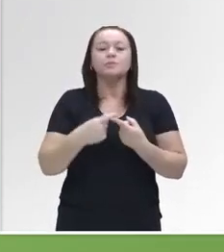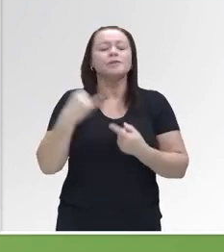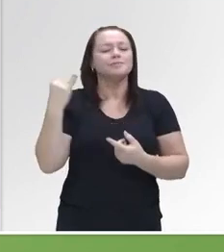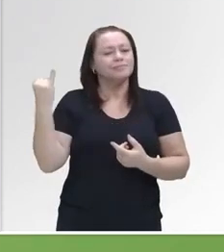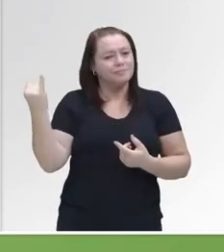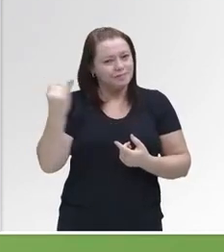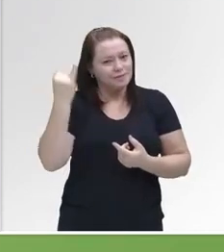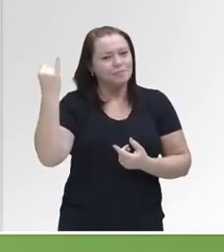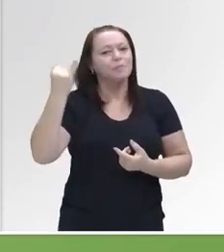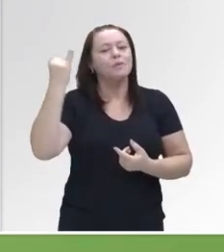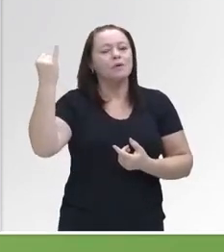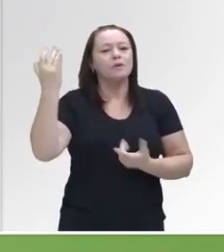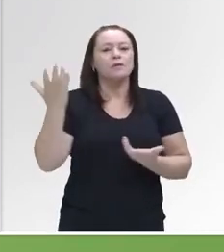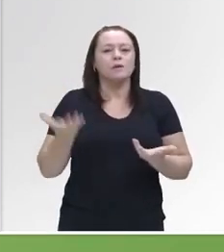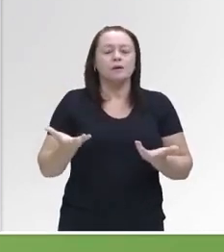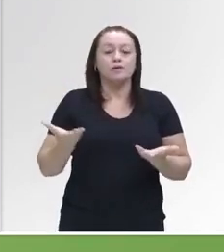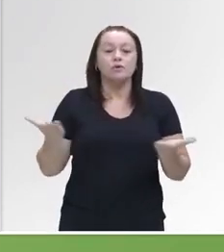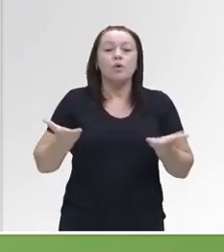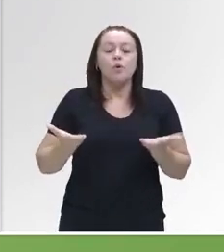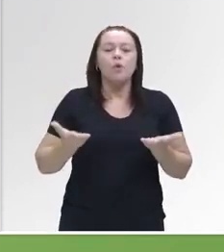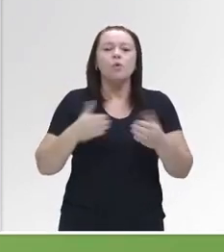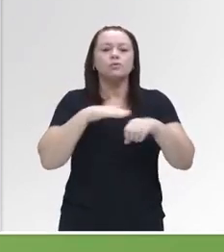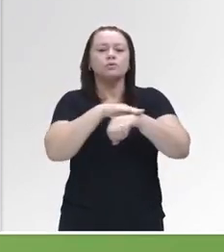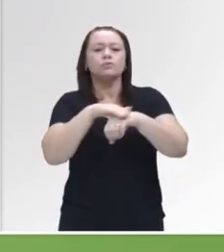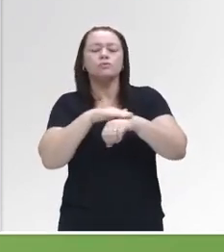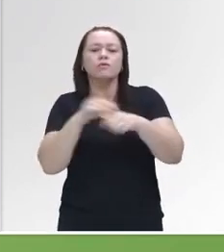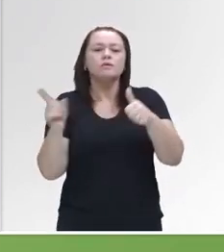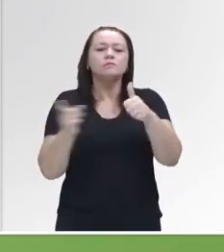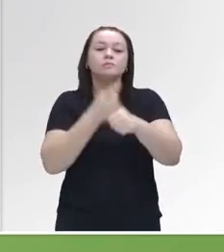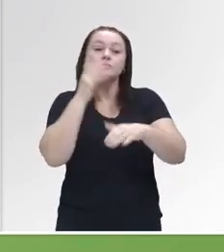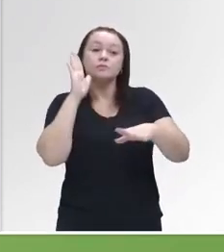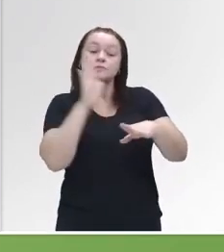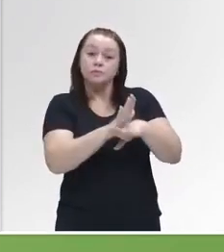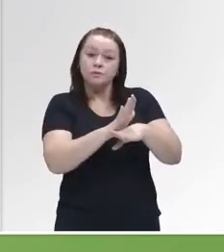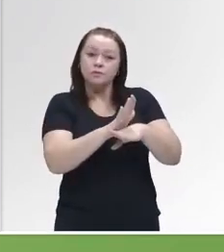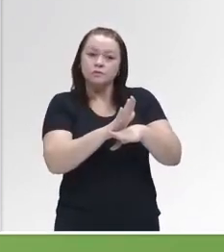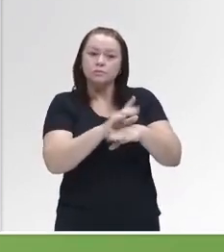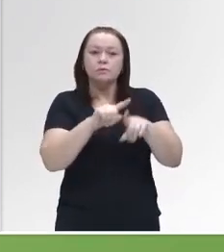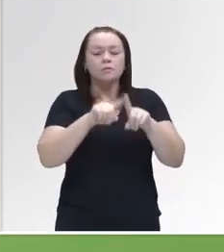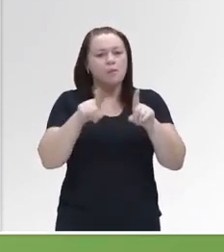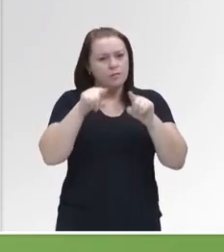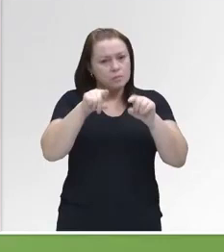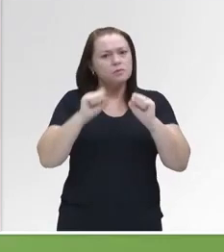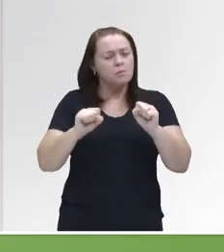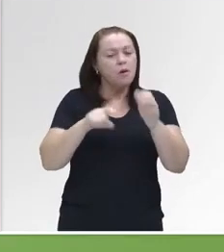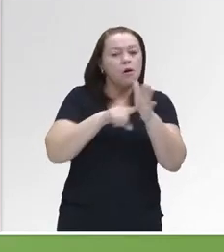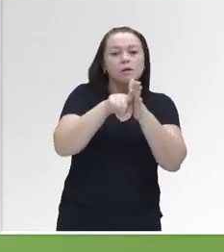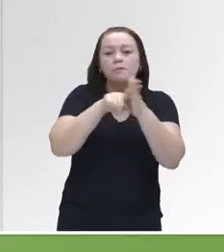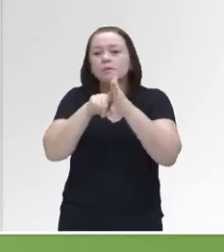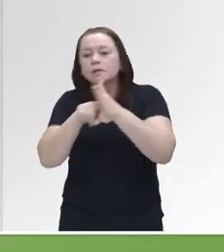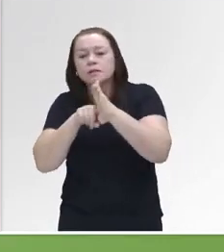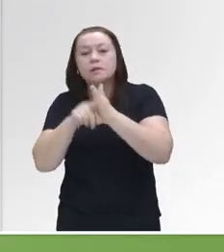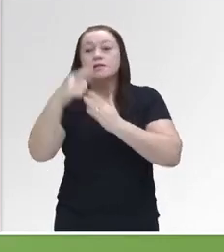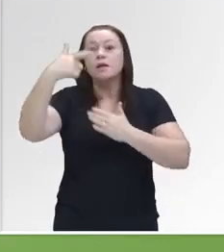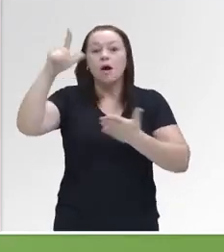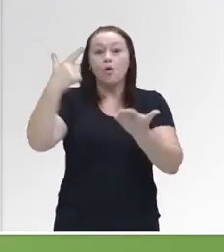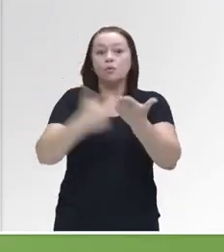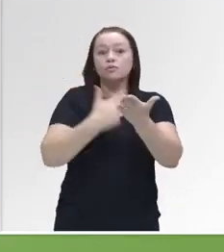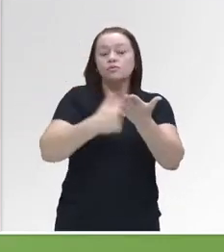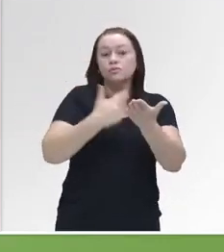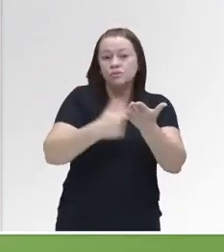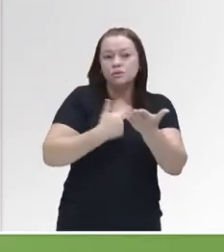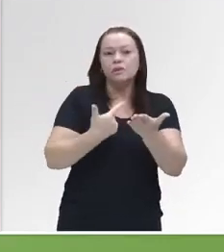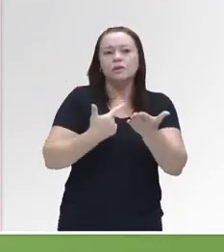Tá bom? Conversamos hoje sobre primeiros socorros, mas vocês podem fazer pesquisa, podem procurar livros que lá tem